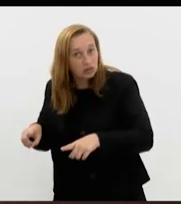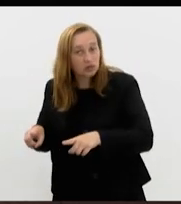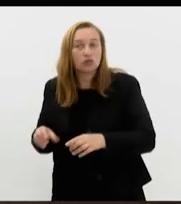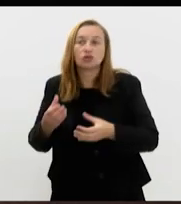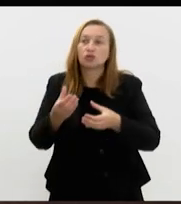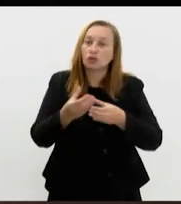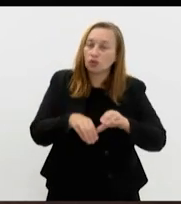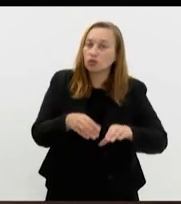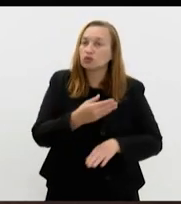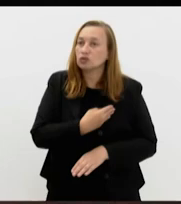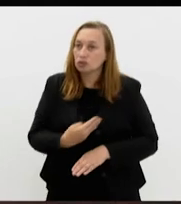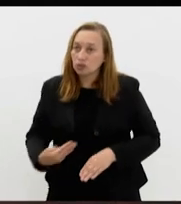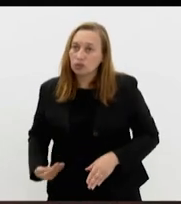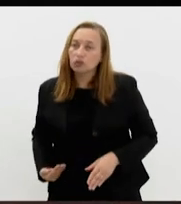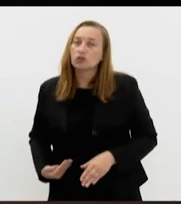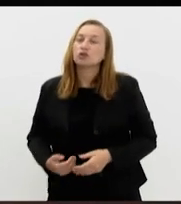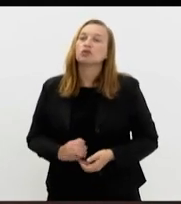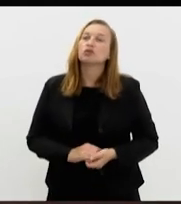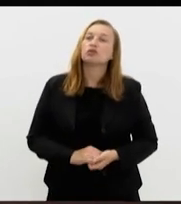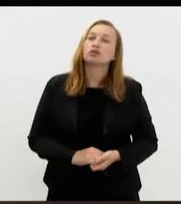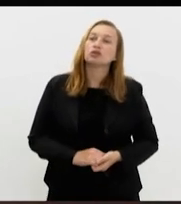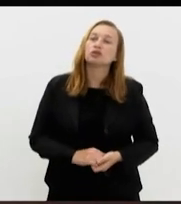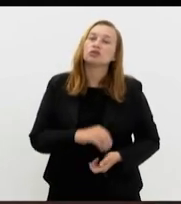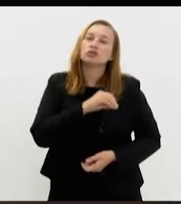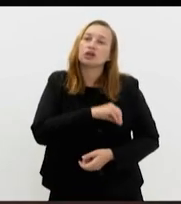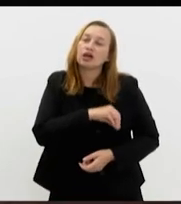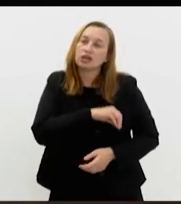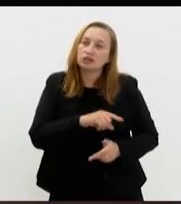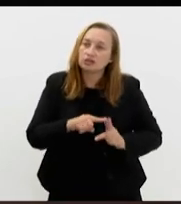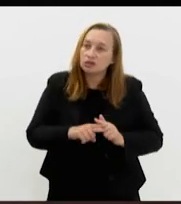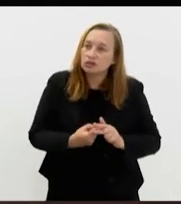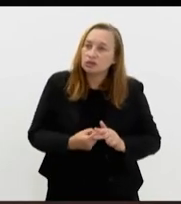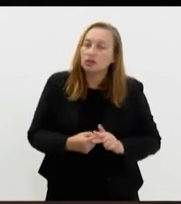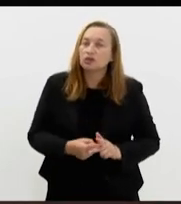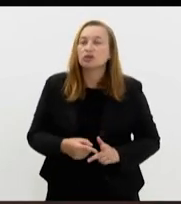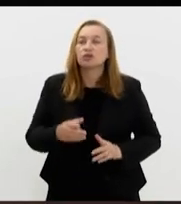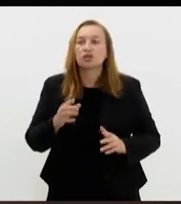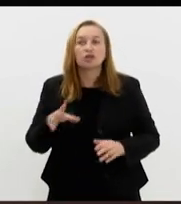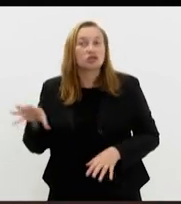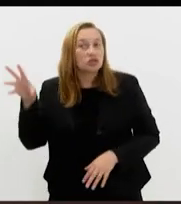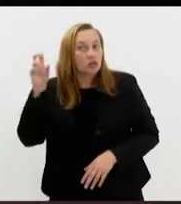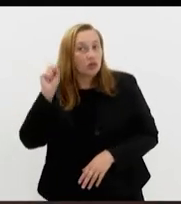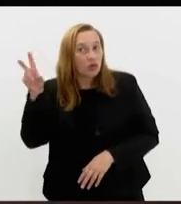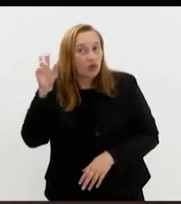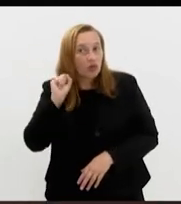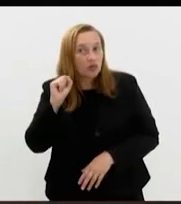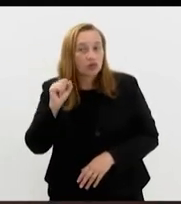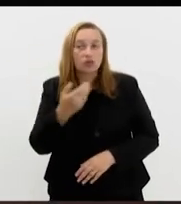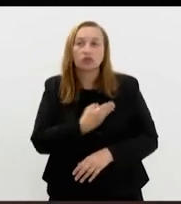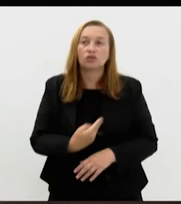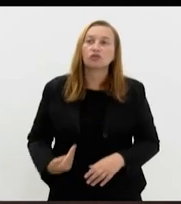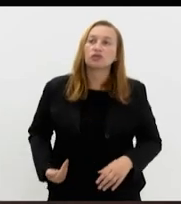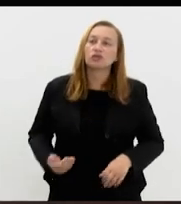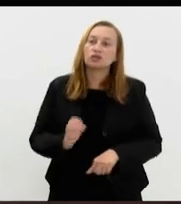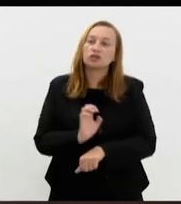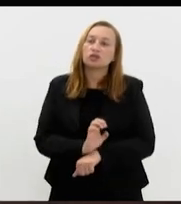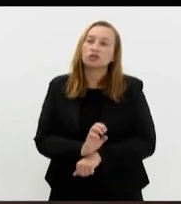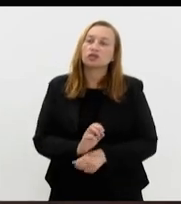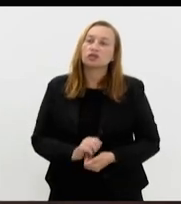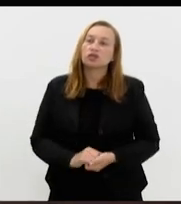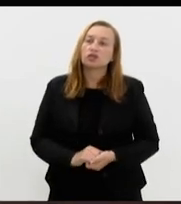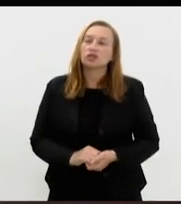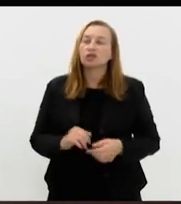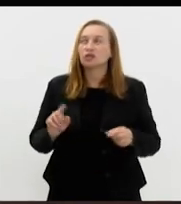concurso público, de recomposição salarial, o que a gente ouve do governo do Estado é uma